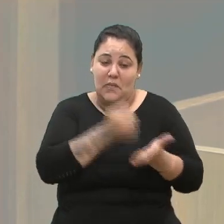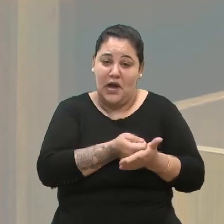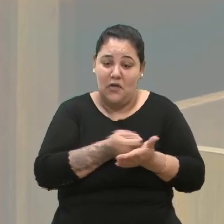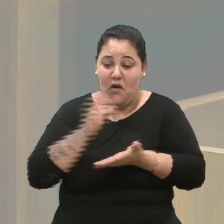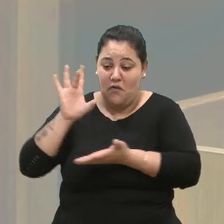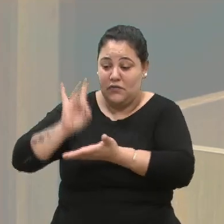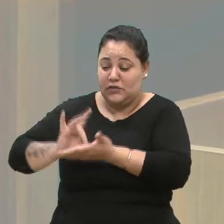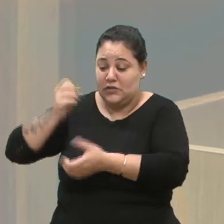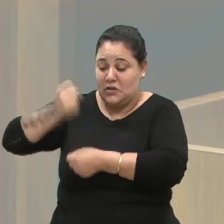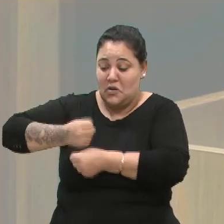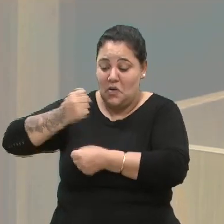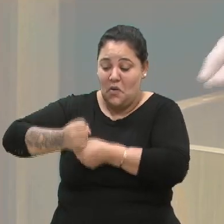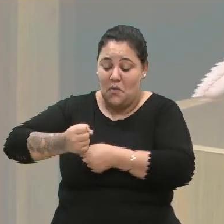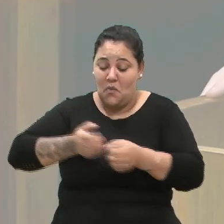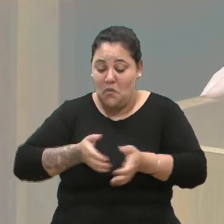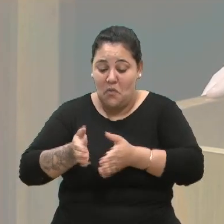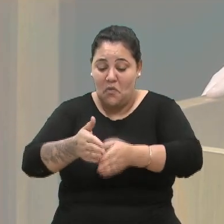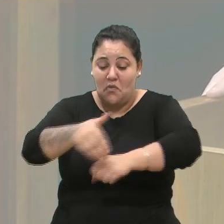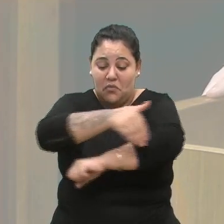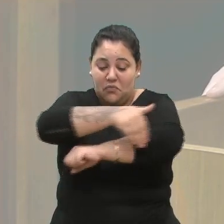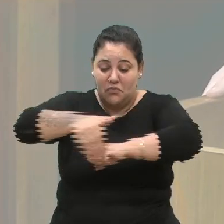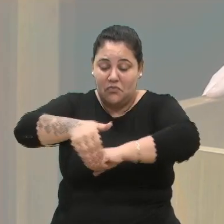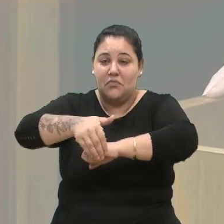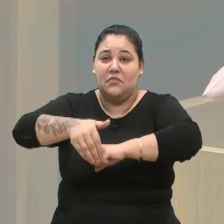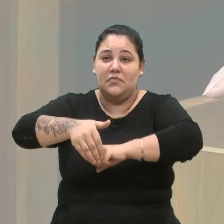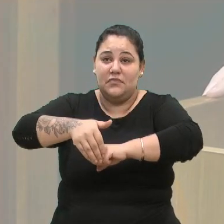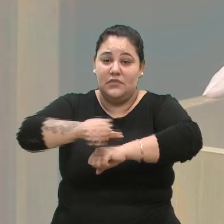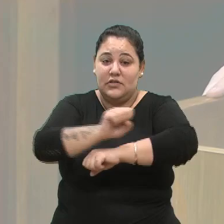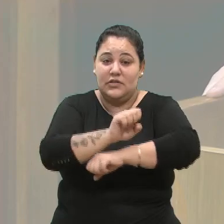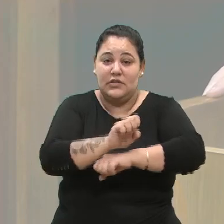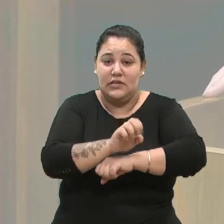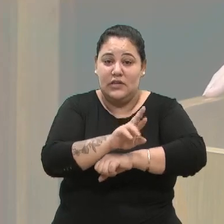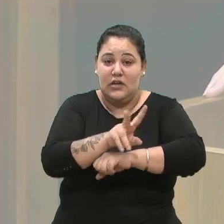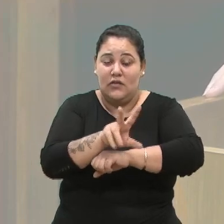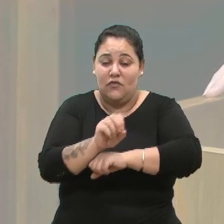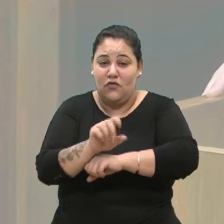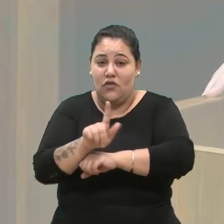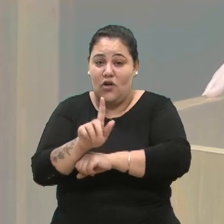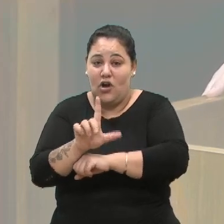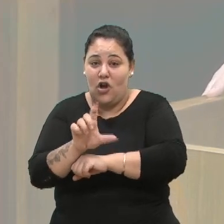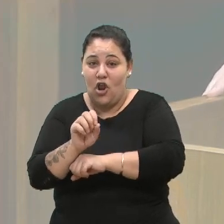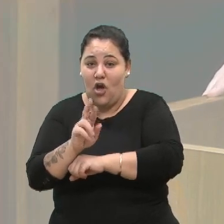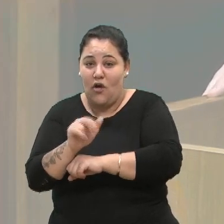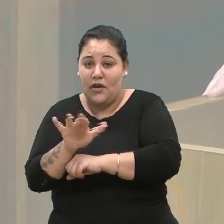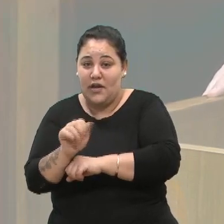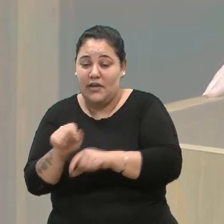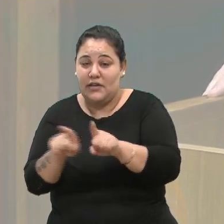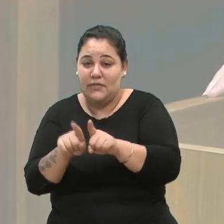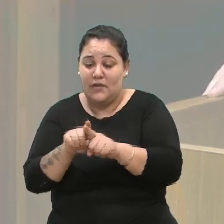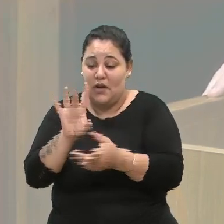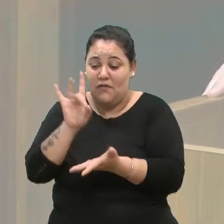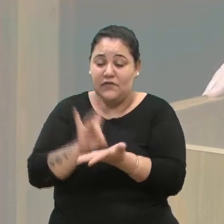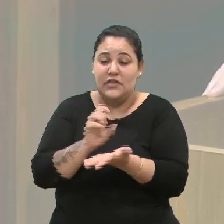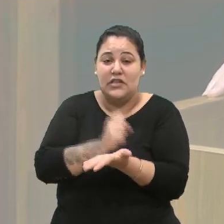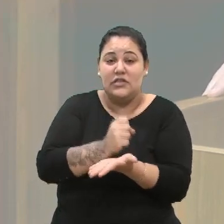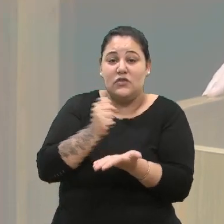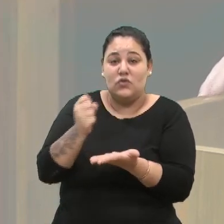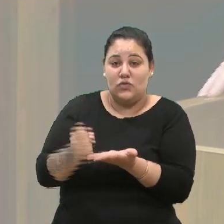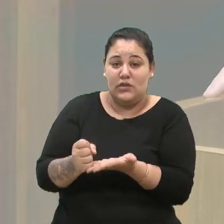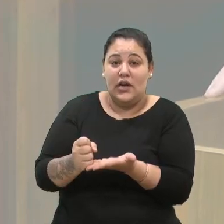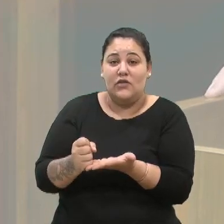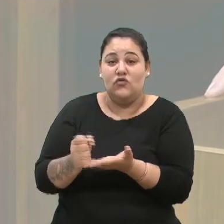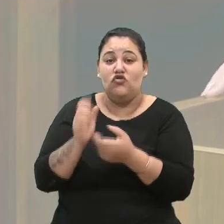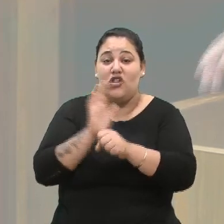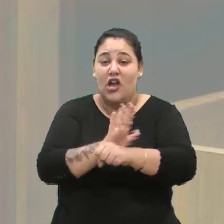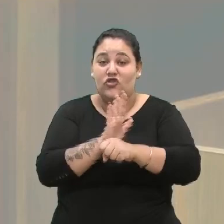das estradas do Cerro da Glória e João Boldo e a execução dos contratos de